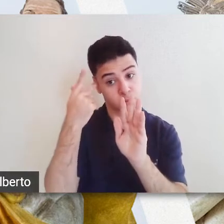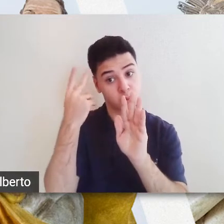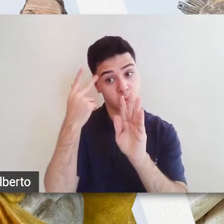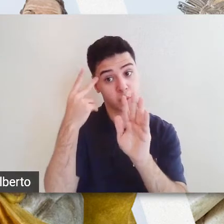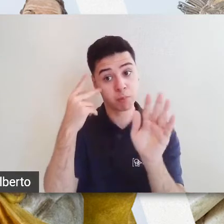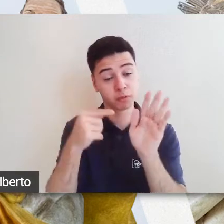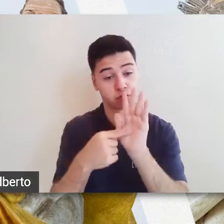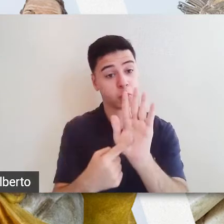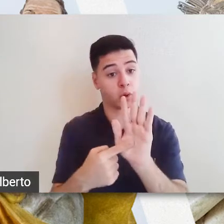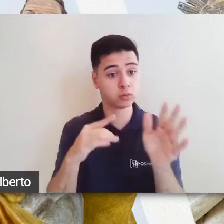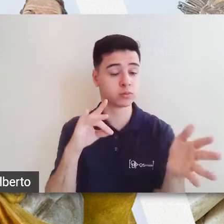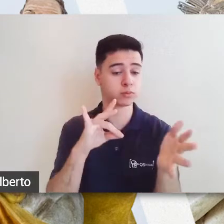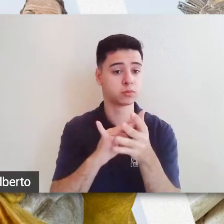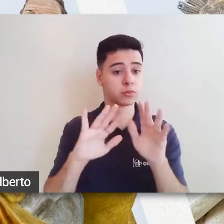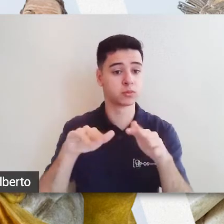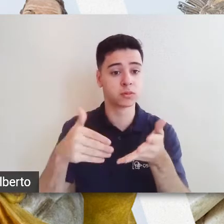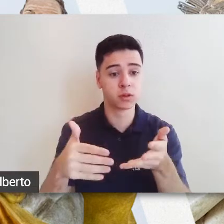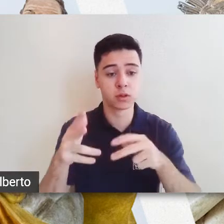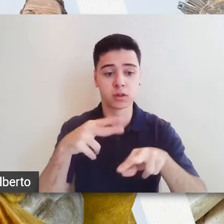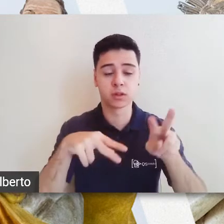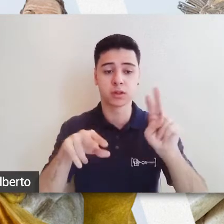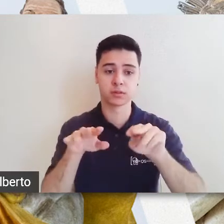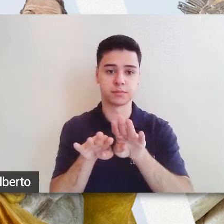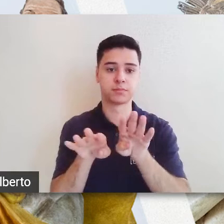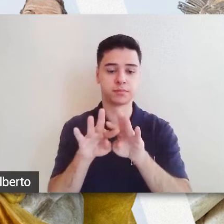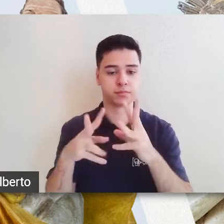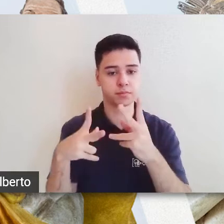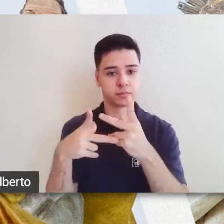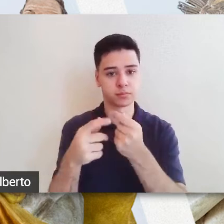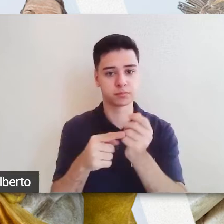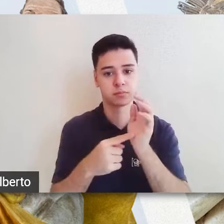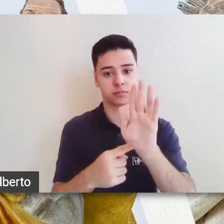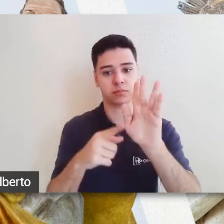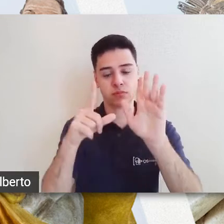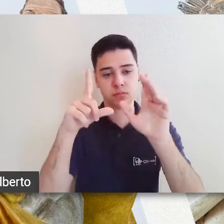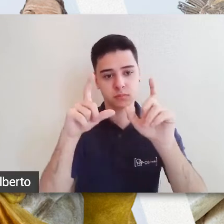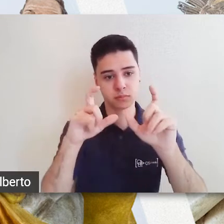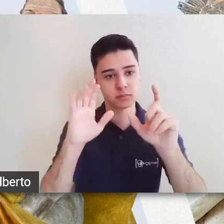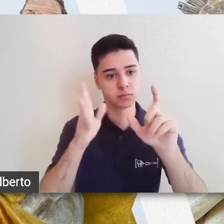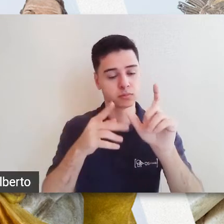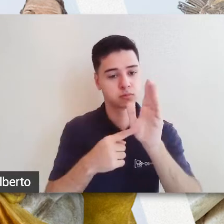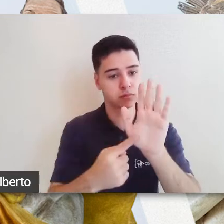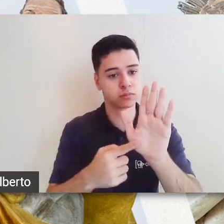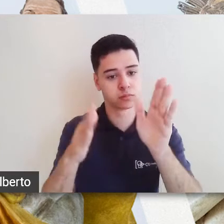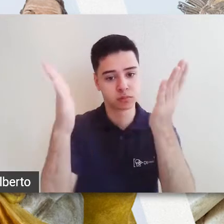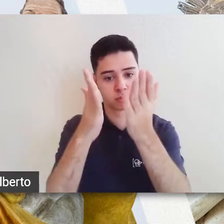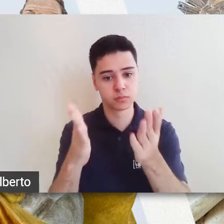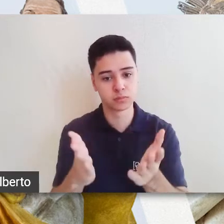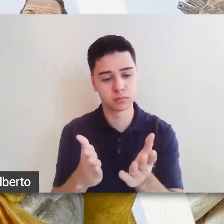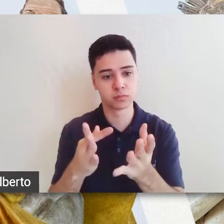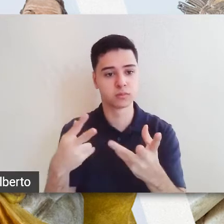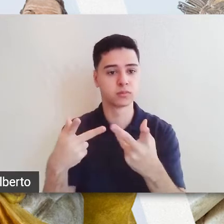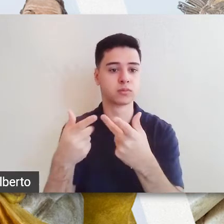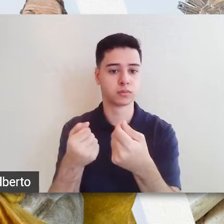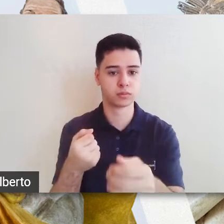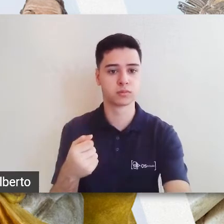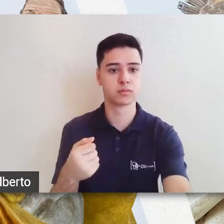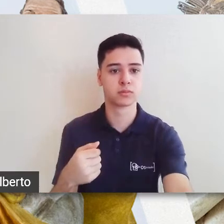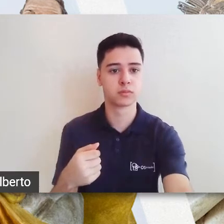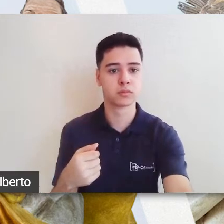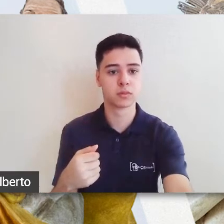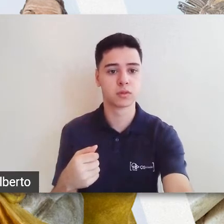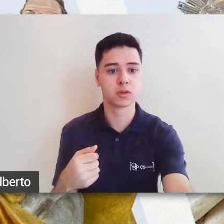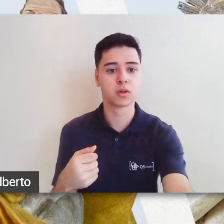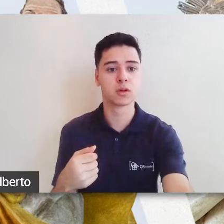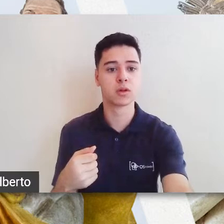representado, e também analisamos um pouco a imagem atribuída aí ao mestre Antônio Francisco Lisboa. Hoje nós vamos